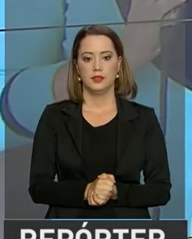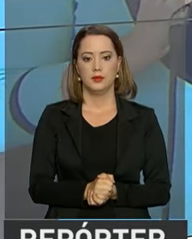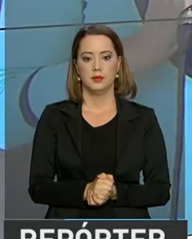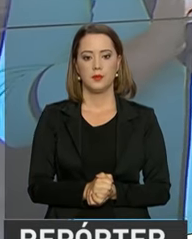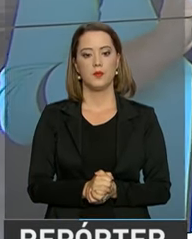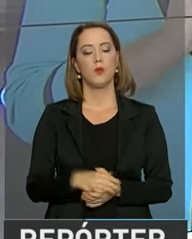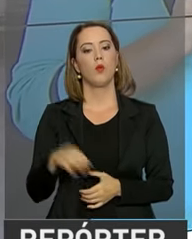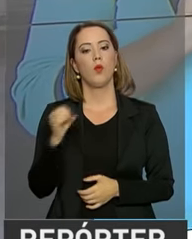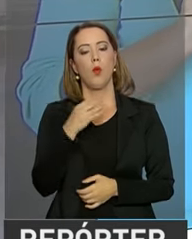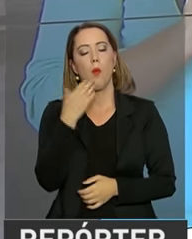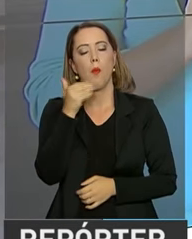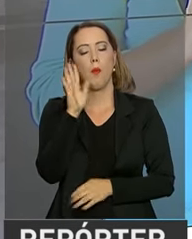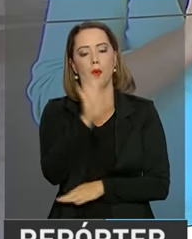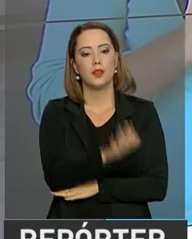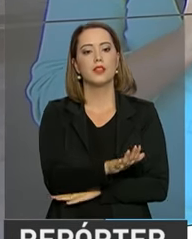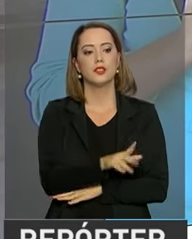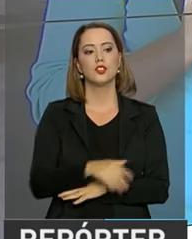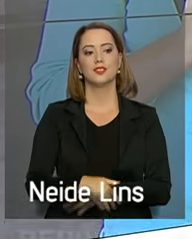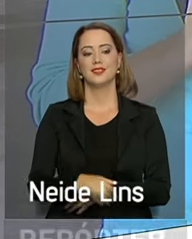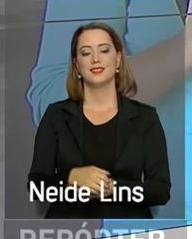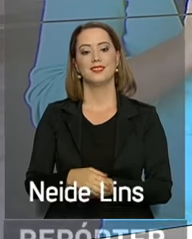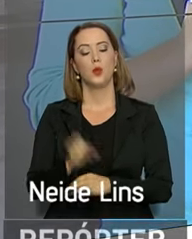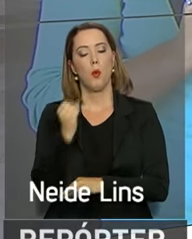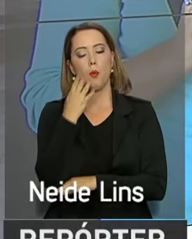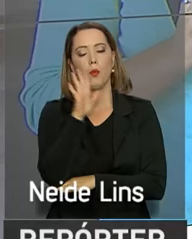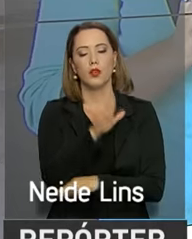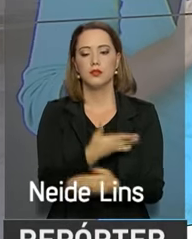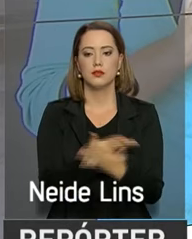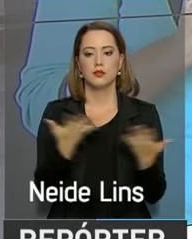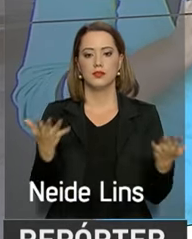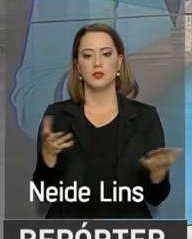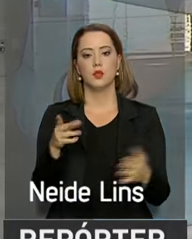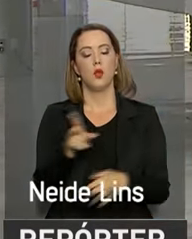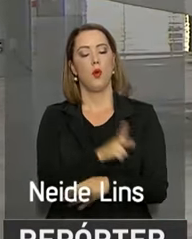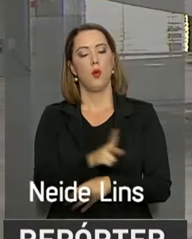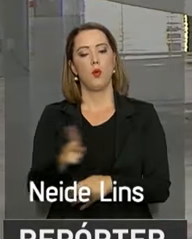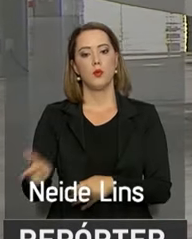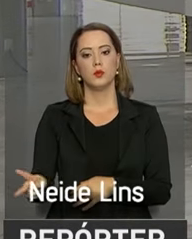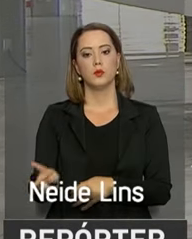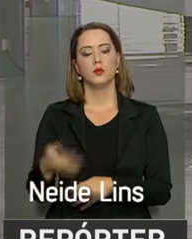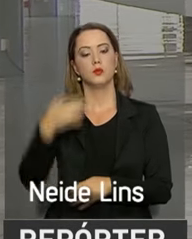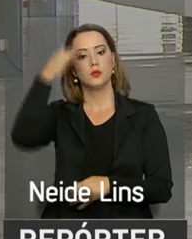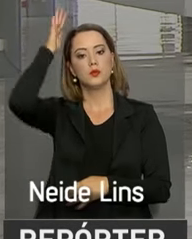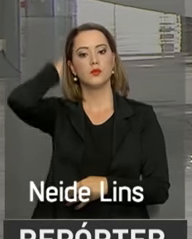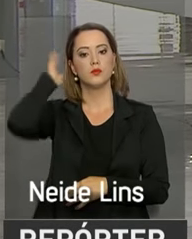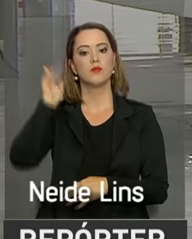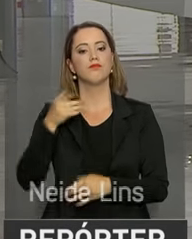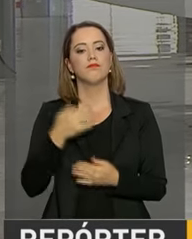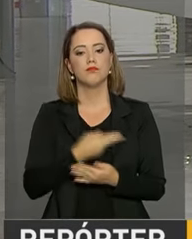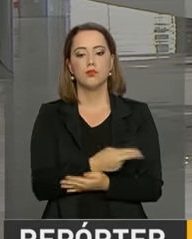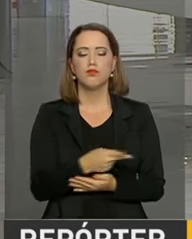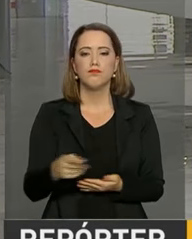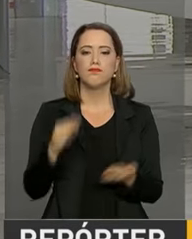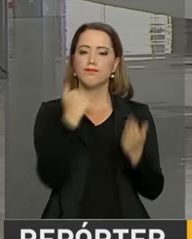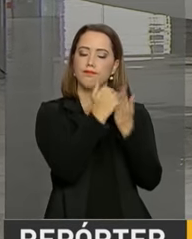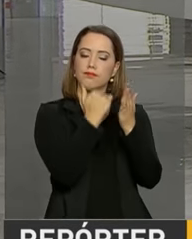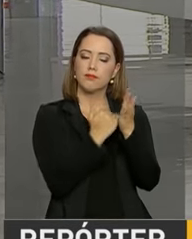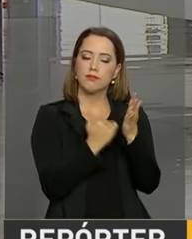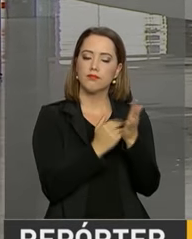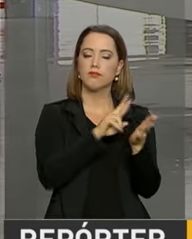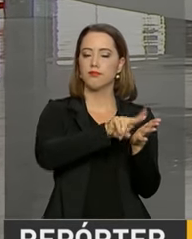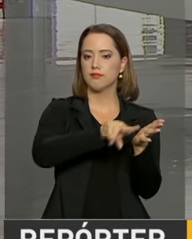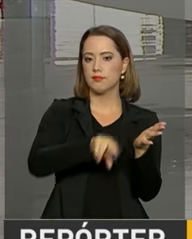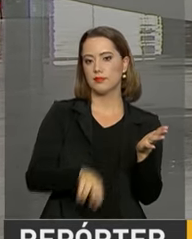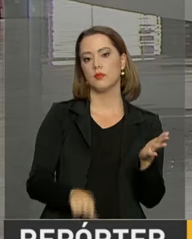Luana, boa tarde. Olá, Renata, boa tarde. Boa tarde a todos. O presidente em exercício Michel Temer tem uma extensa agenda esta tarde